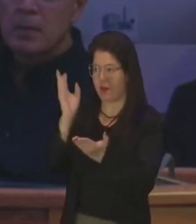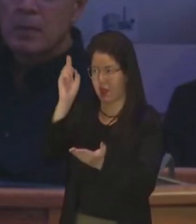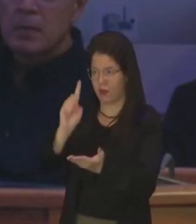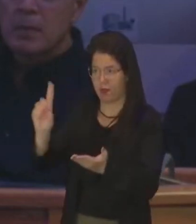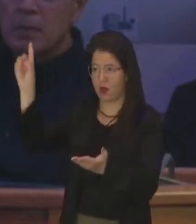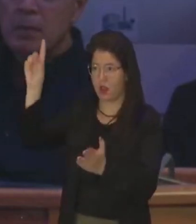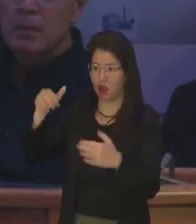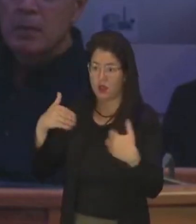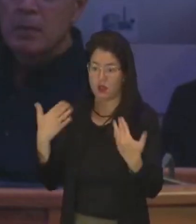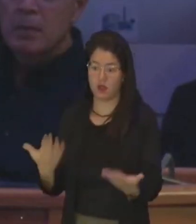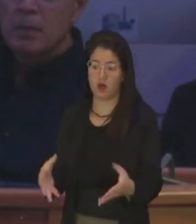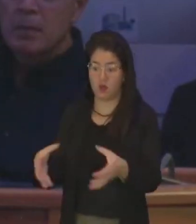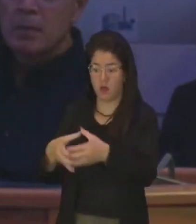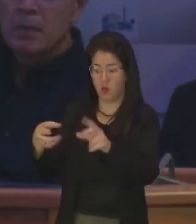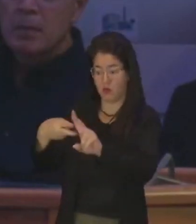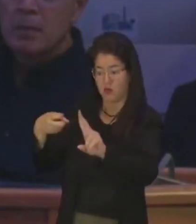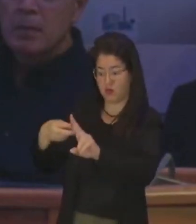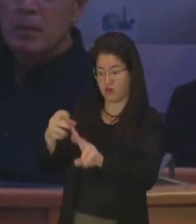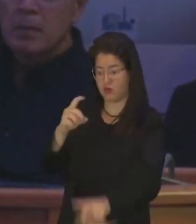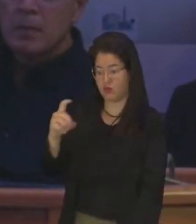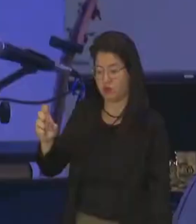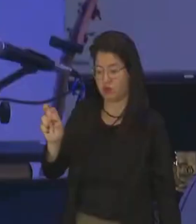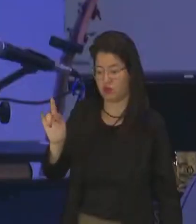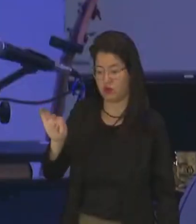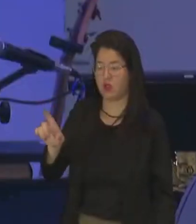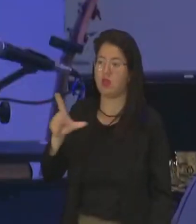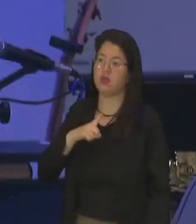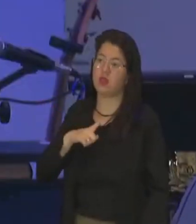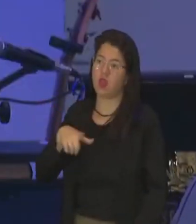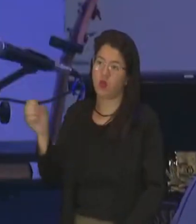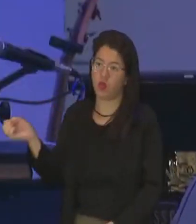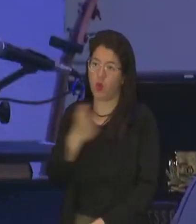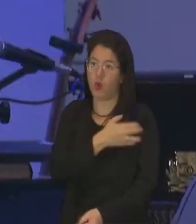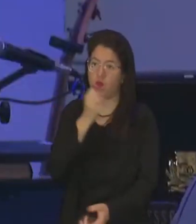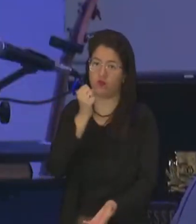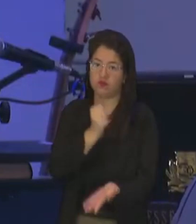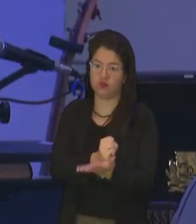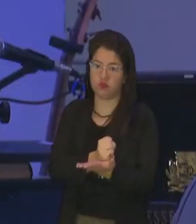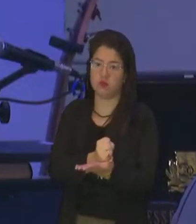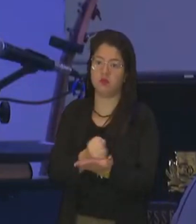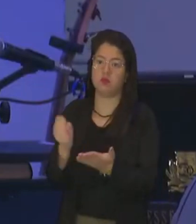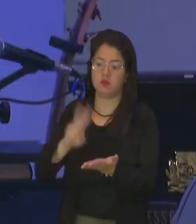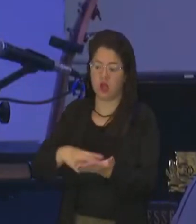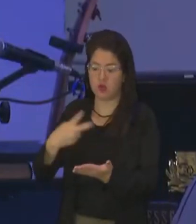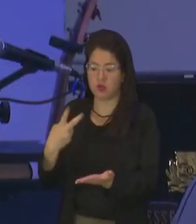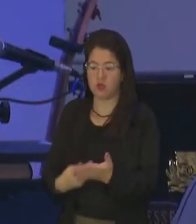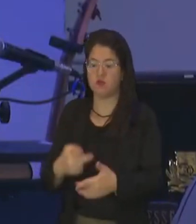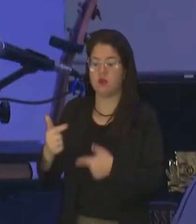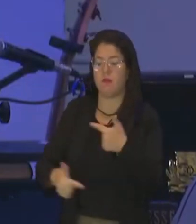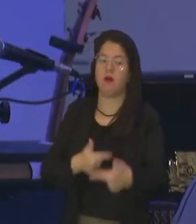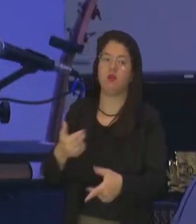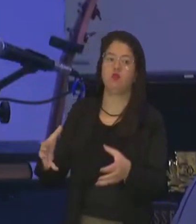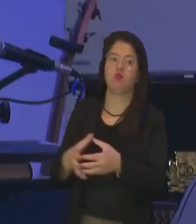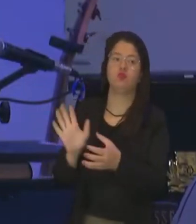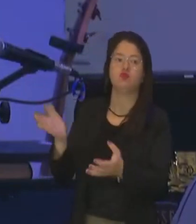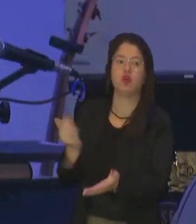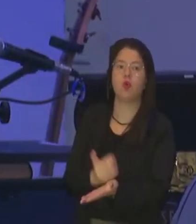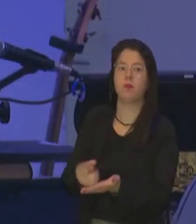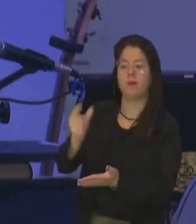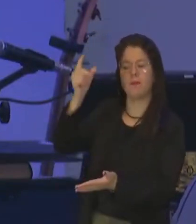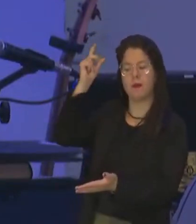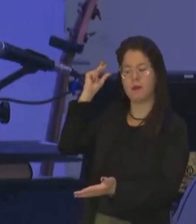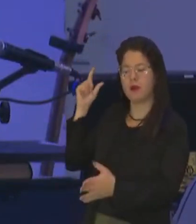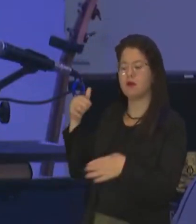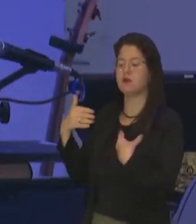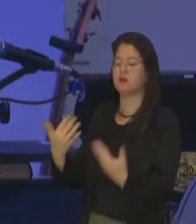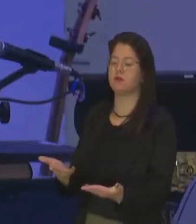Então, o povo xerente tem já o Novo Testamento traduzido, trabalho aí dos missionários pioneiros,